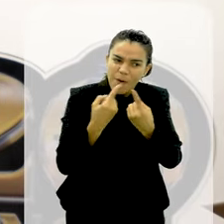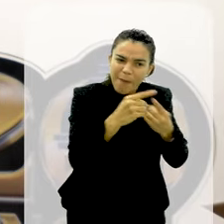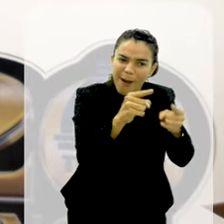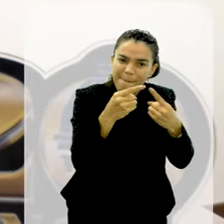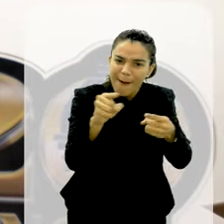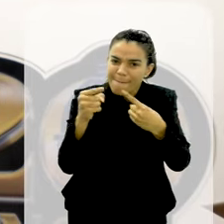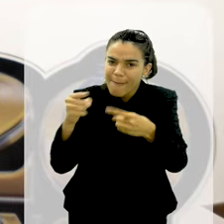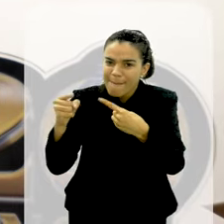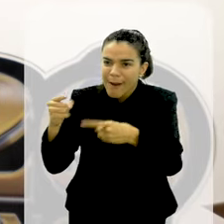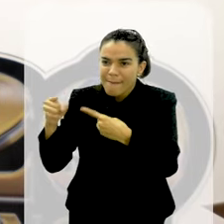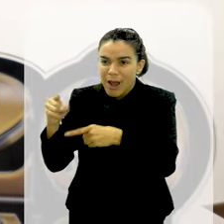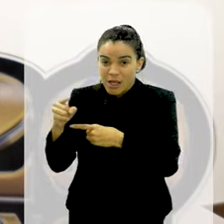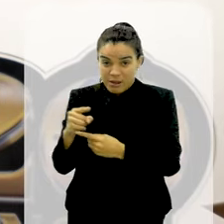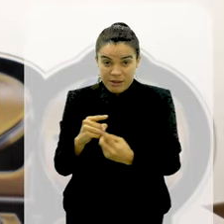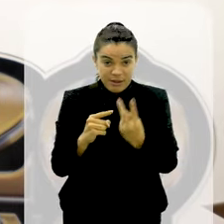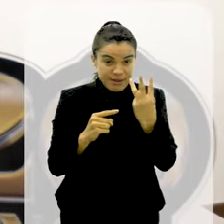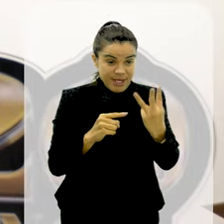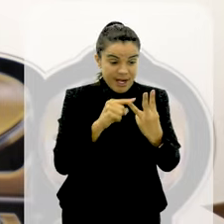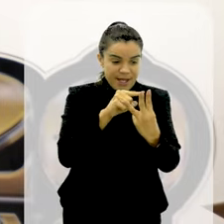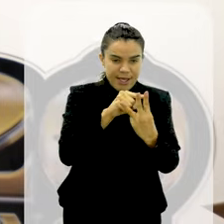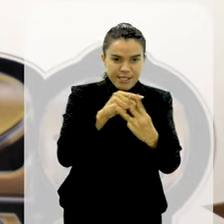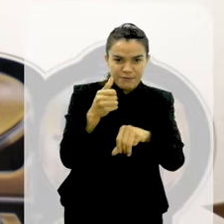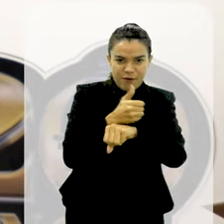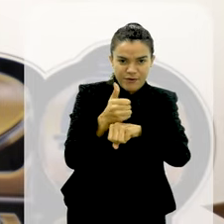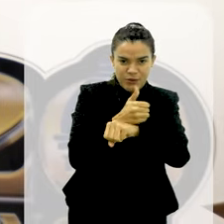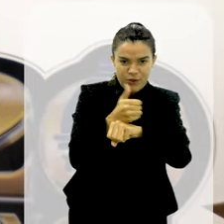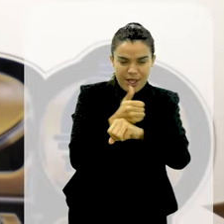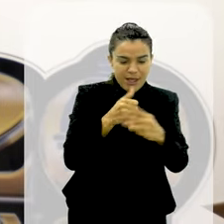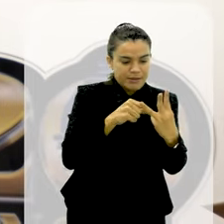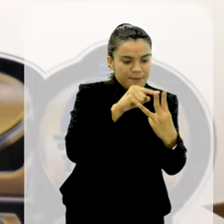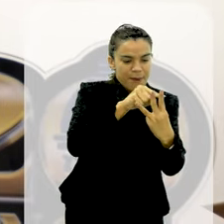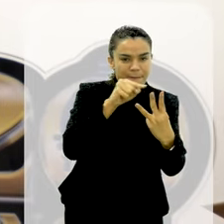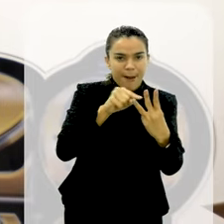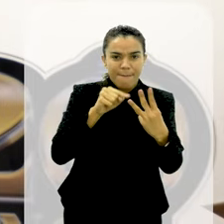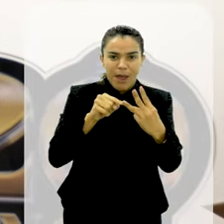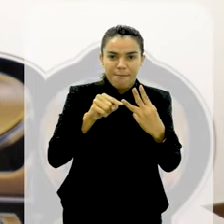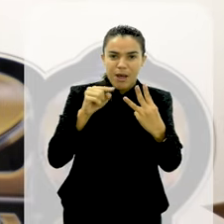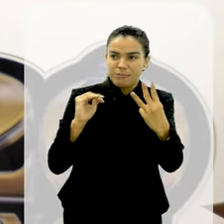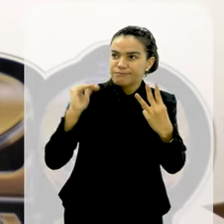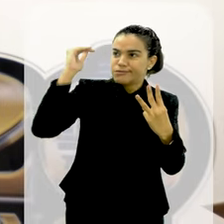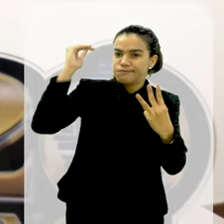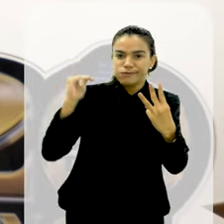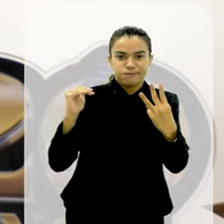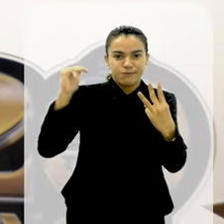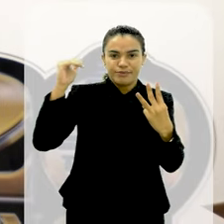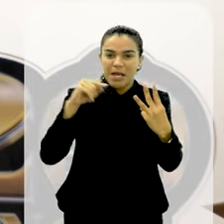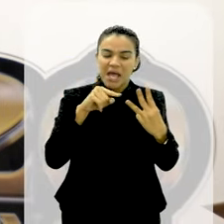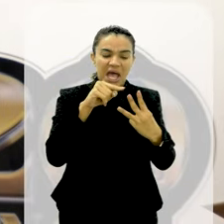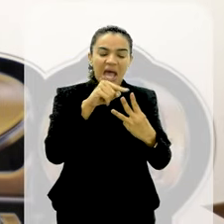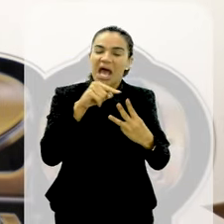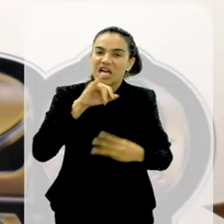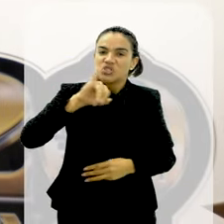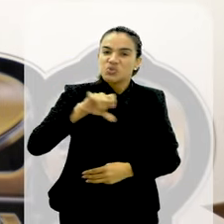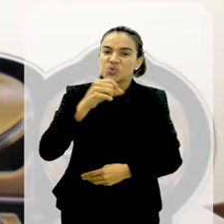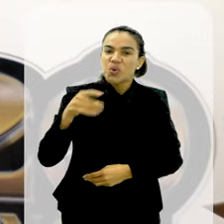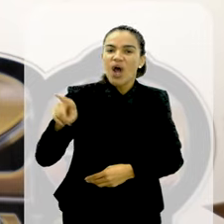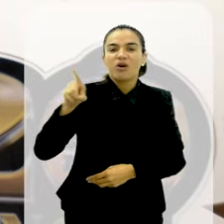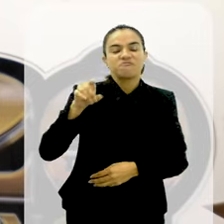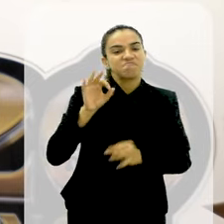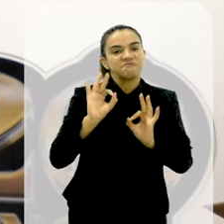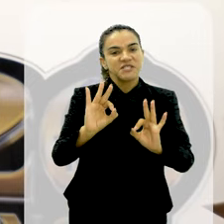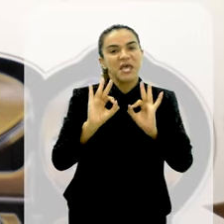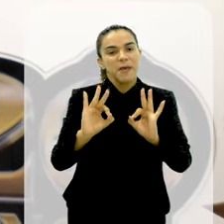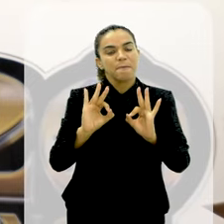uma provocação, que é: se você colocar três carnavalescos com três alegorias do mesmo tamanho, a do João sempre vai parecer